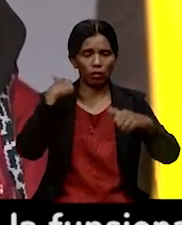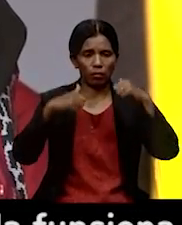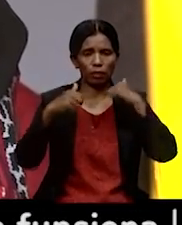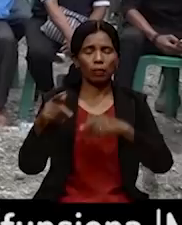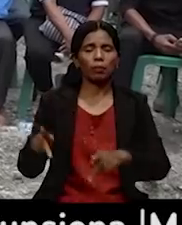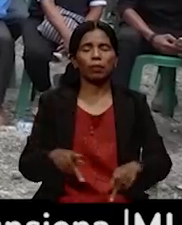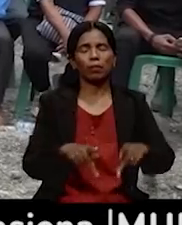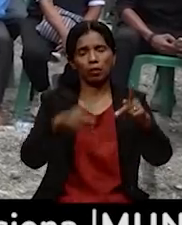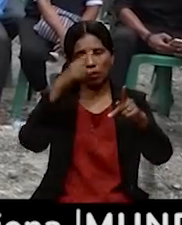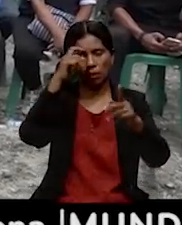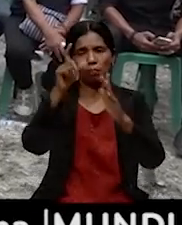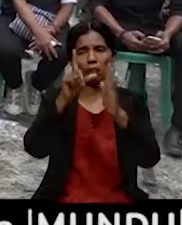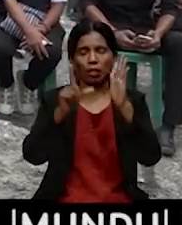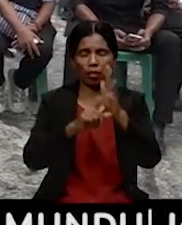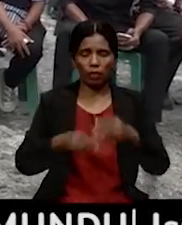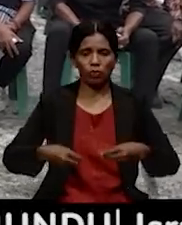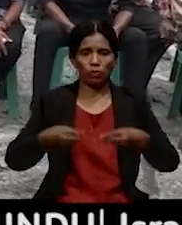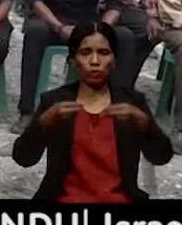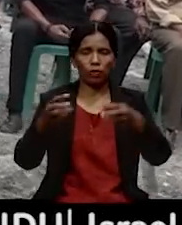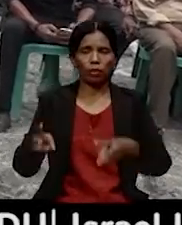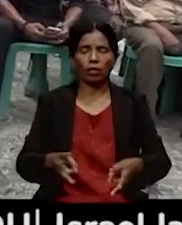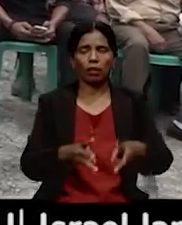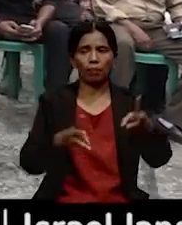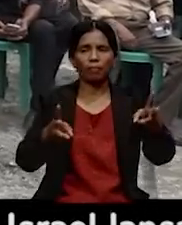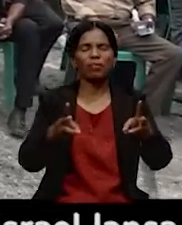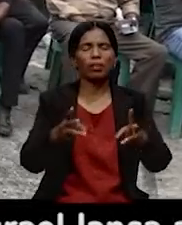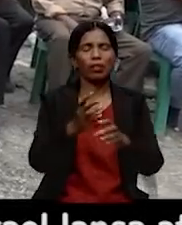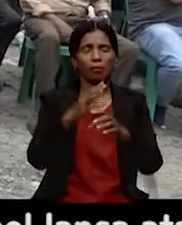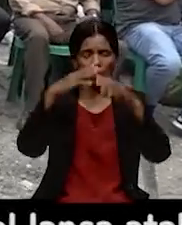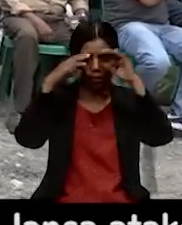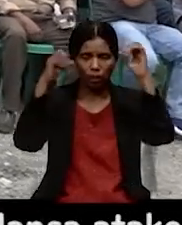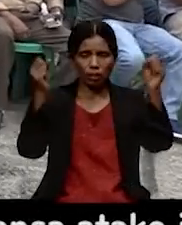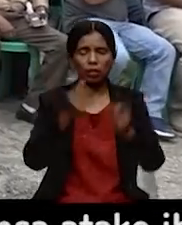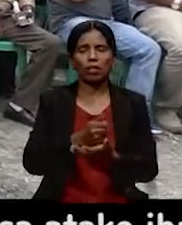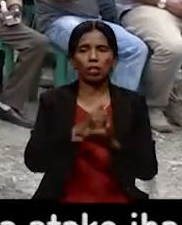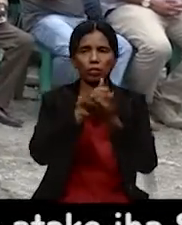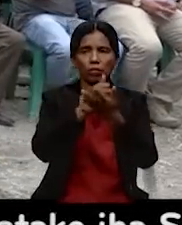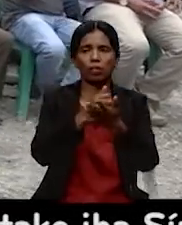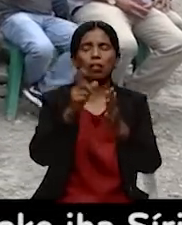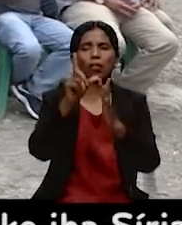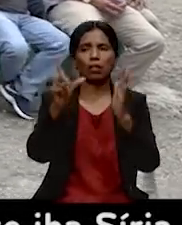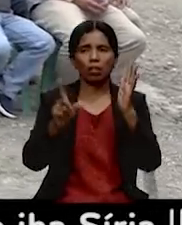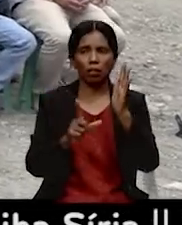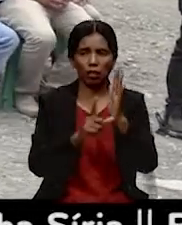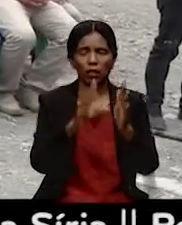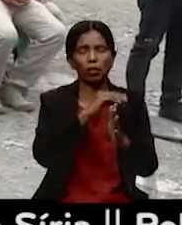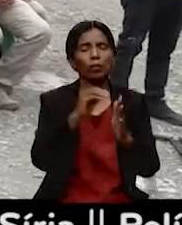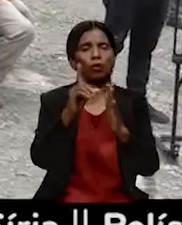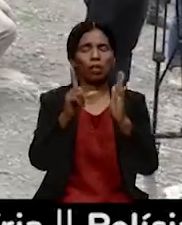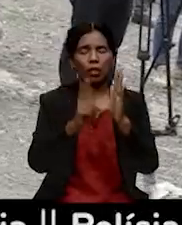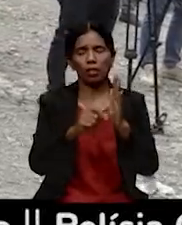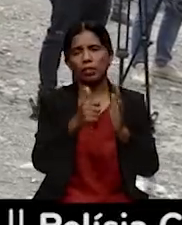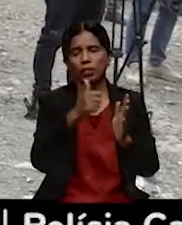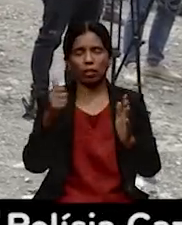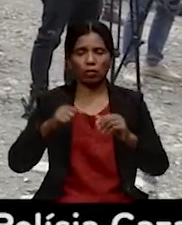lei fodalan. Nune Presidente Republika se halau atendimento público, liliu ba decreto lei no lei siram, continua na